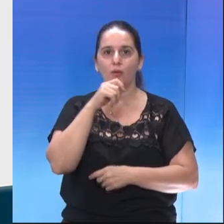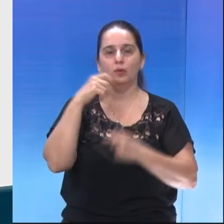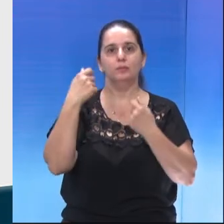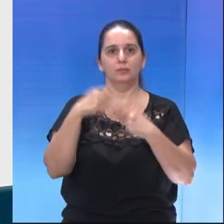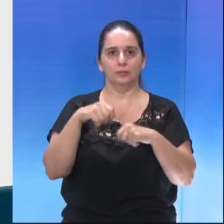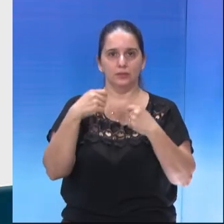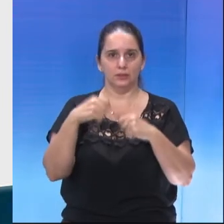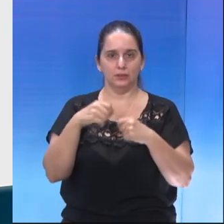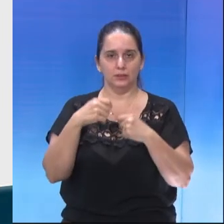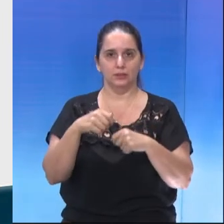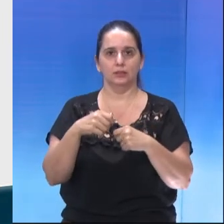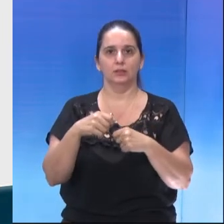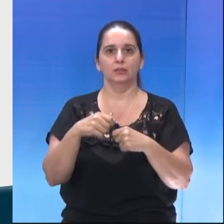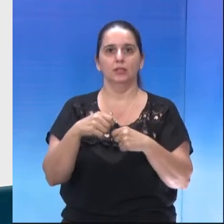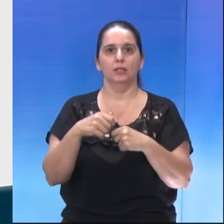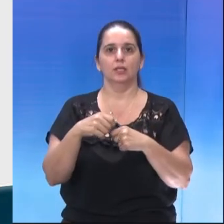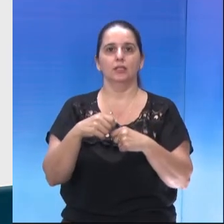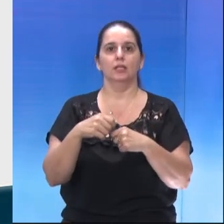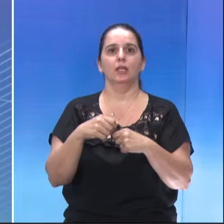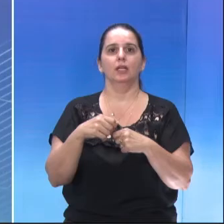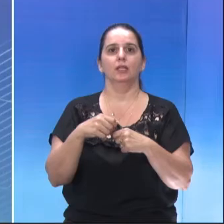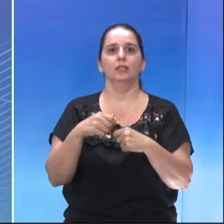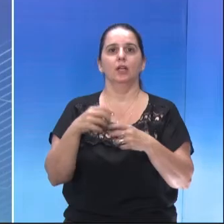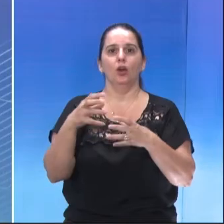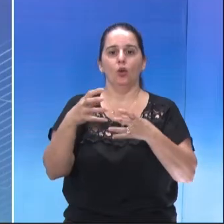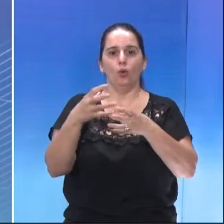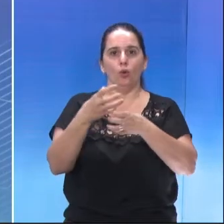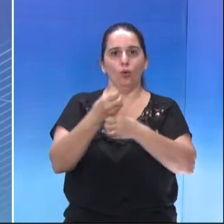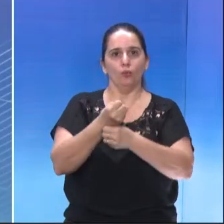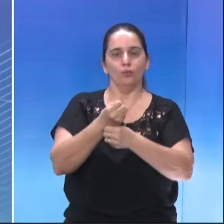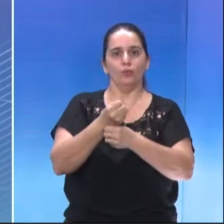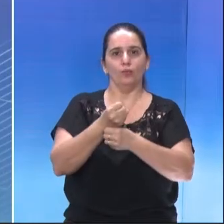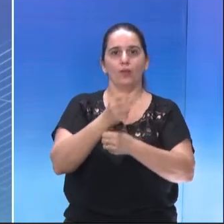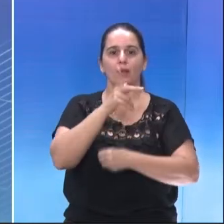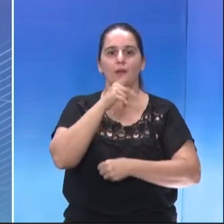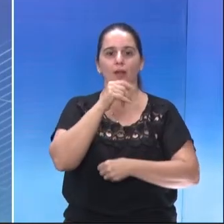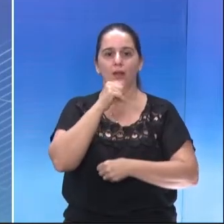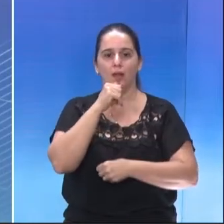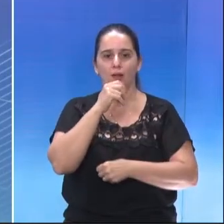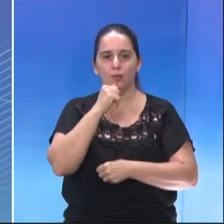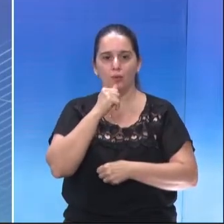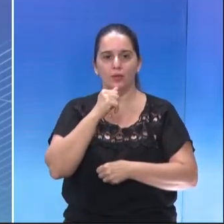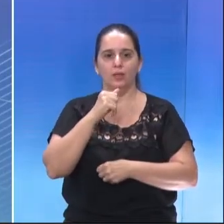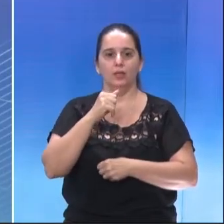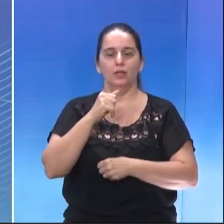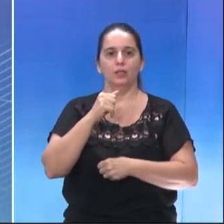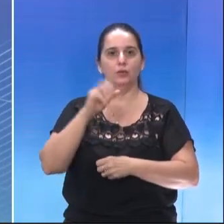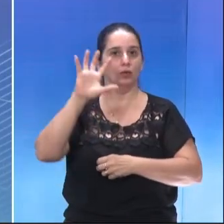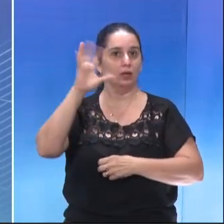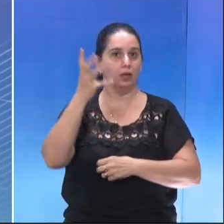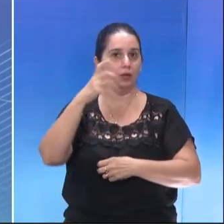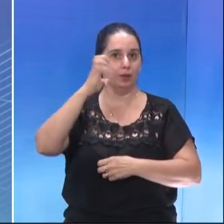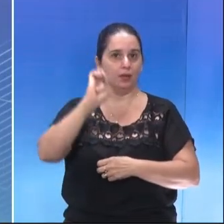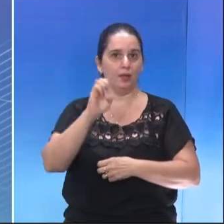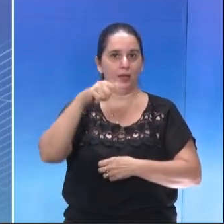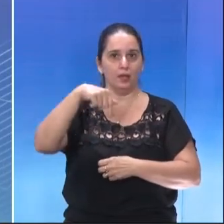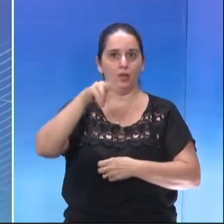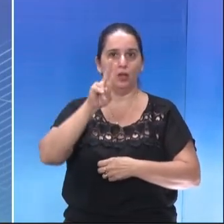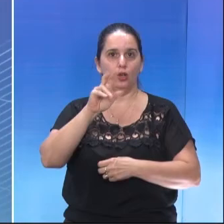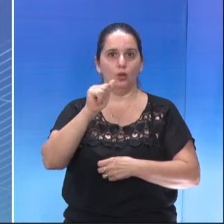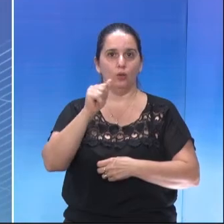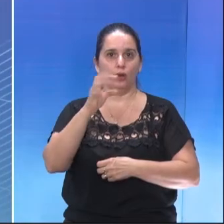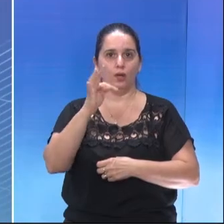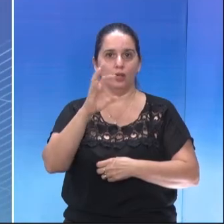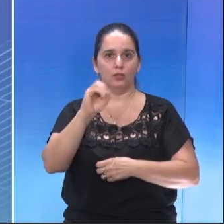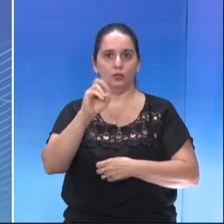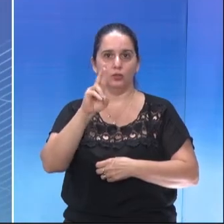têm uma resistência muito maior, uma grande quantidade de umidade. E elas, basicamente, ficam realmente no clima equatorial. Onde é que a gente